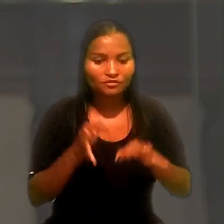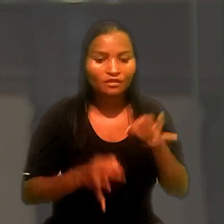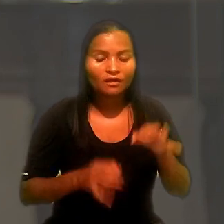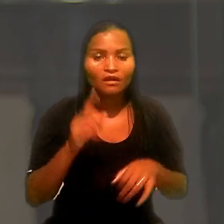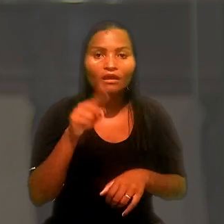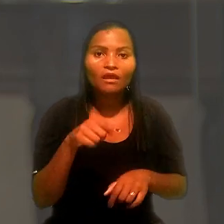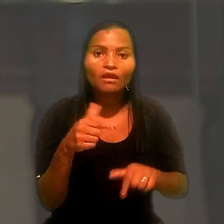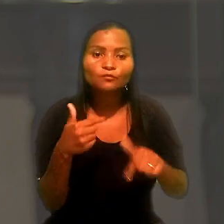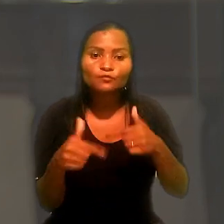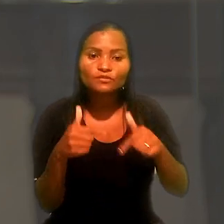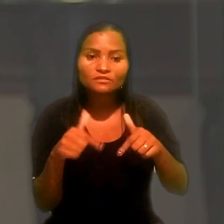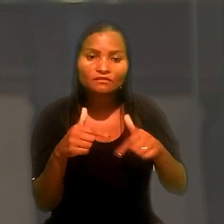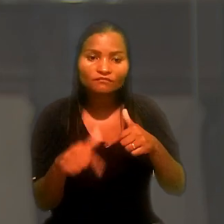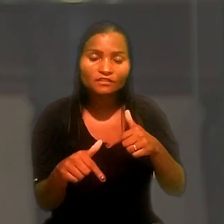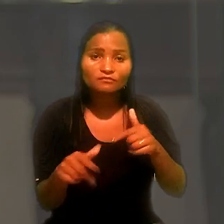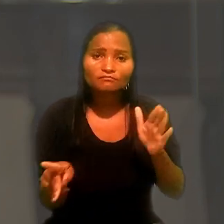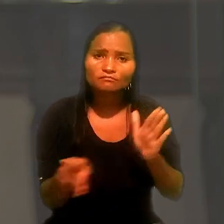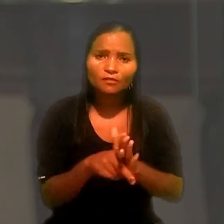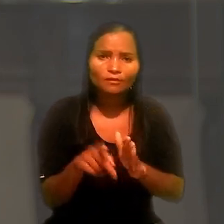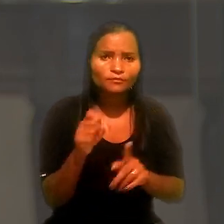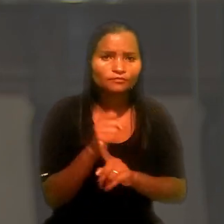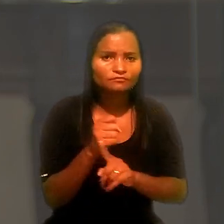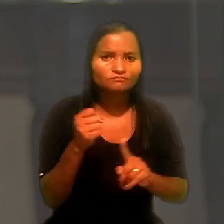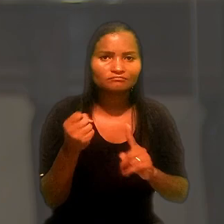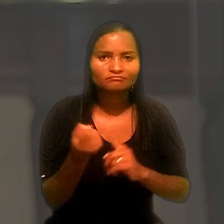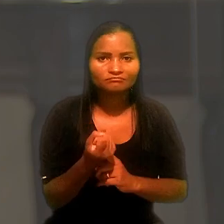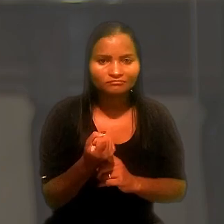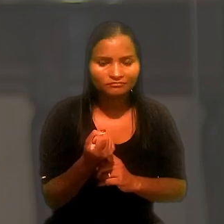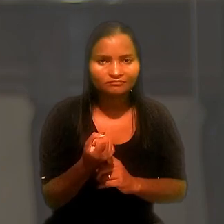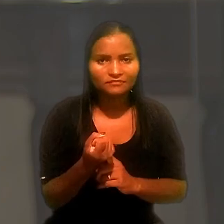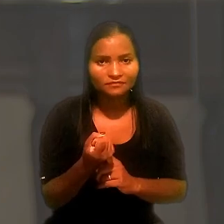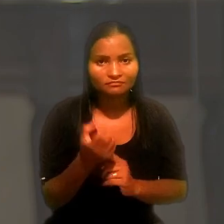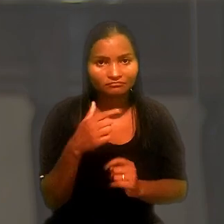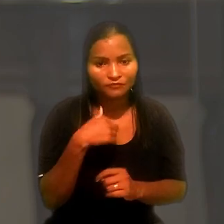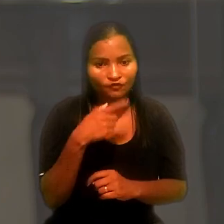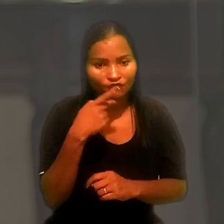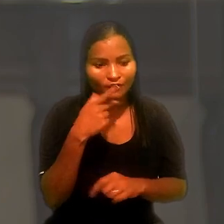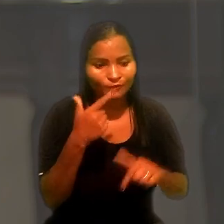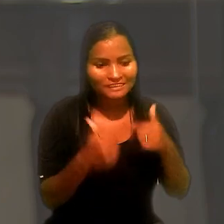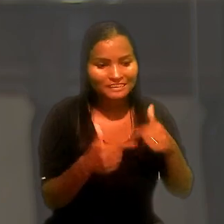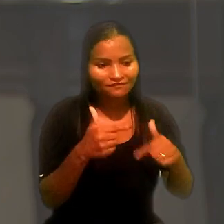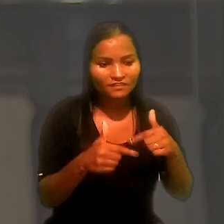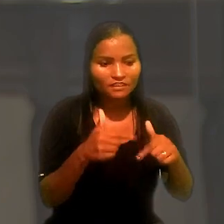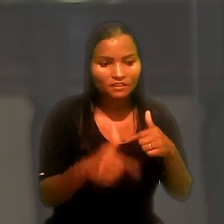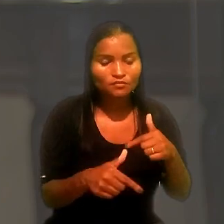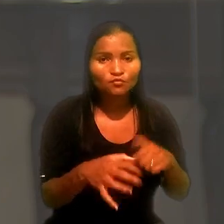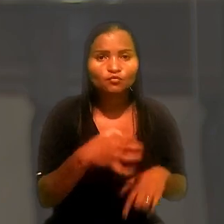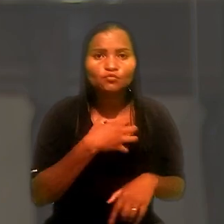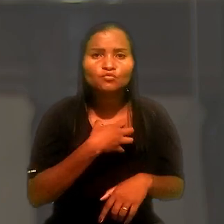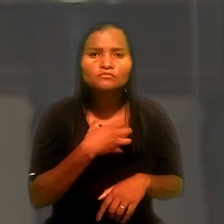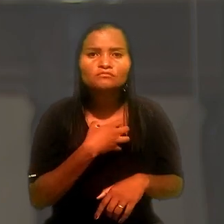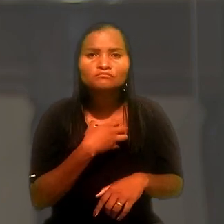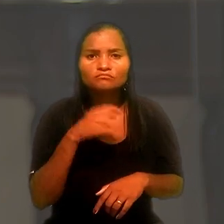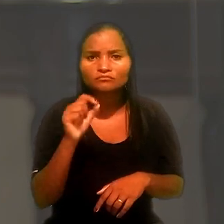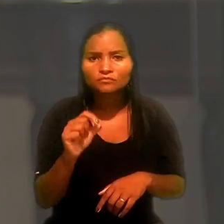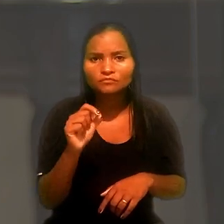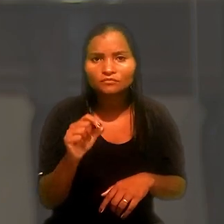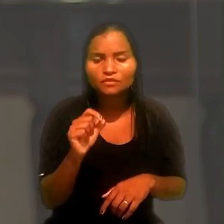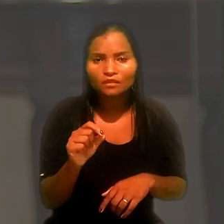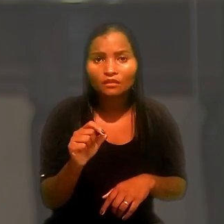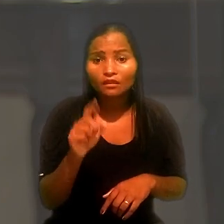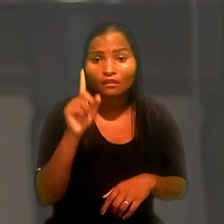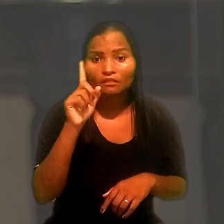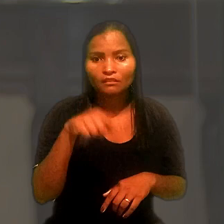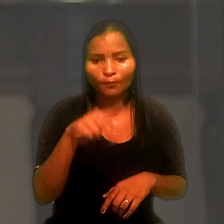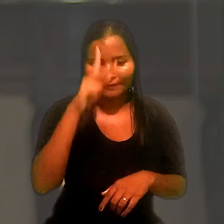é um serviço à sociedade. Quando eu digo que é um serviço, é no sentido de que isso